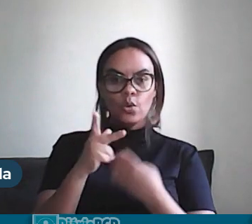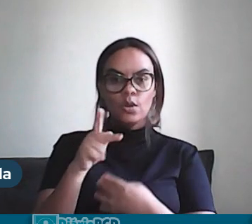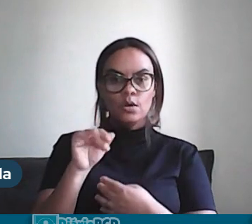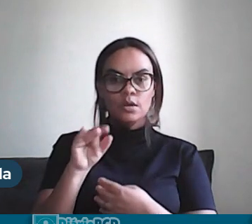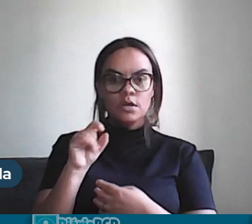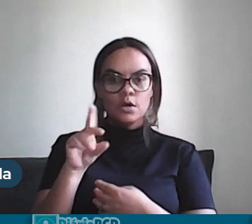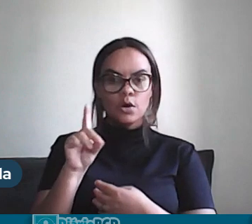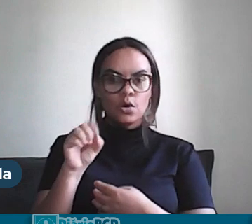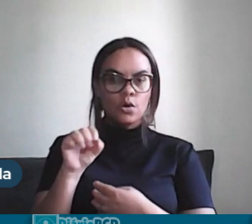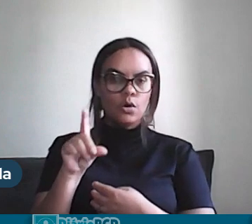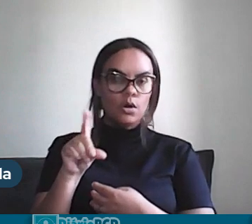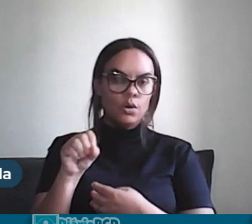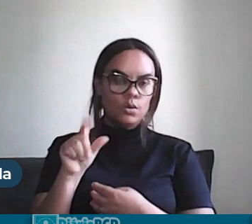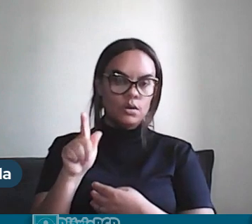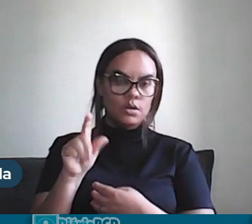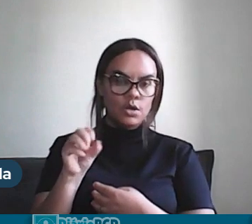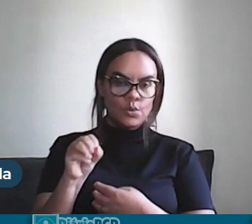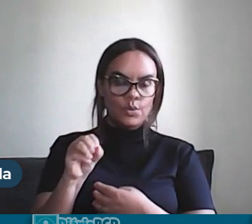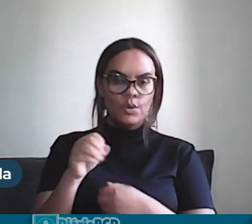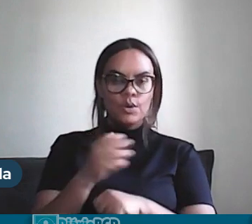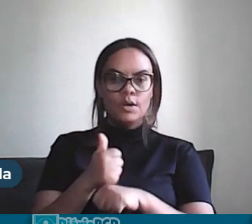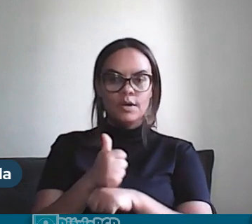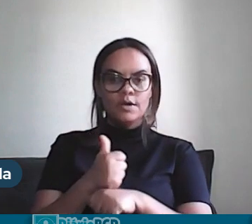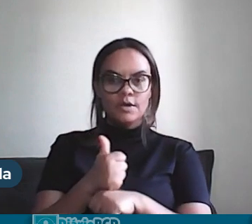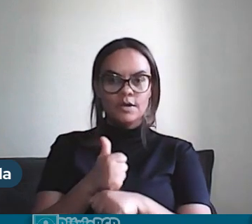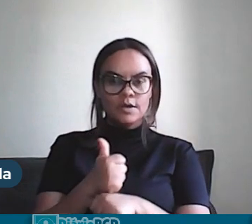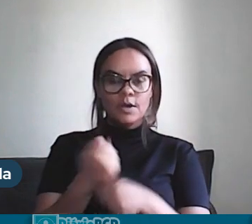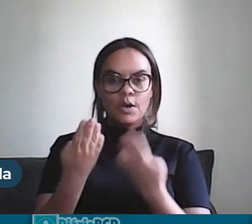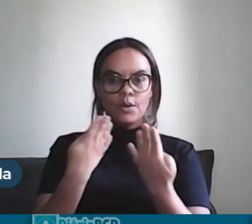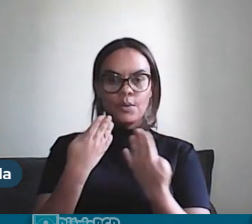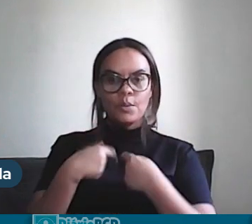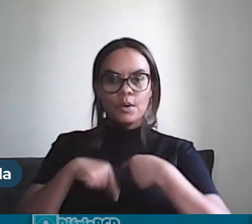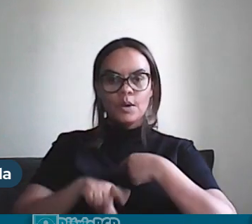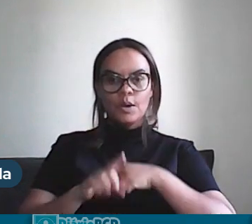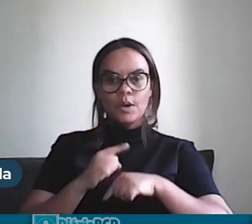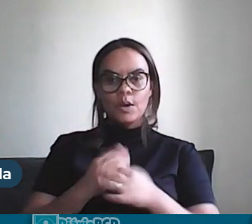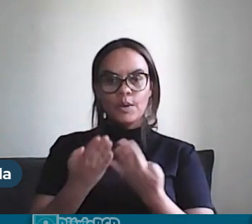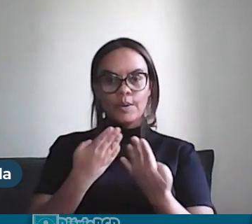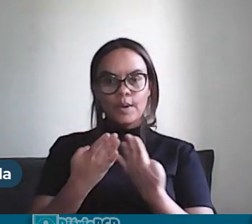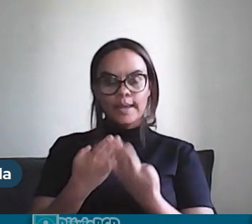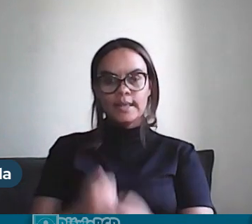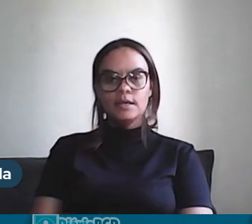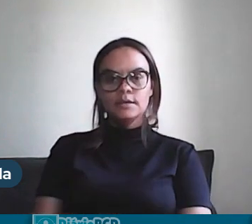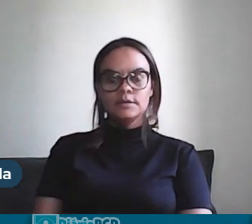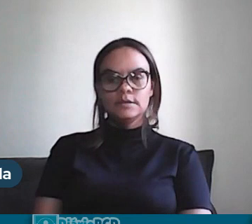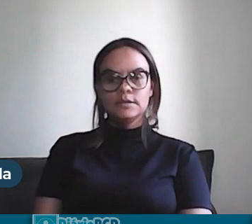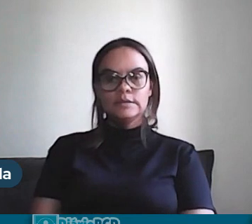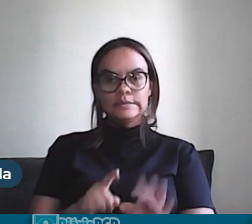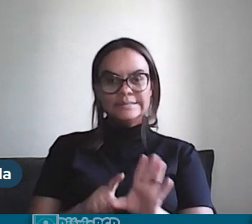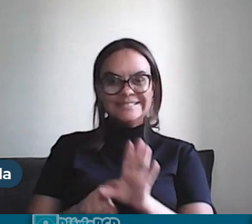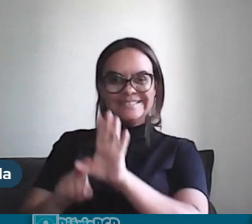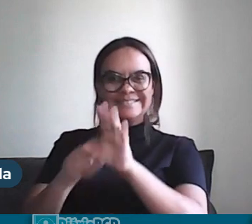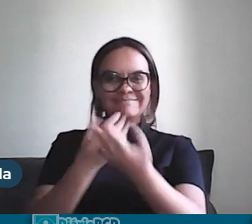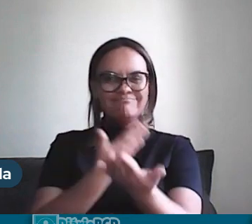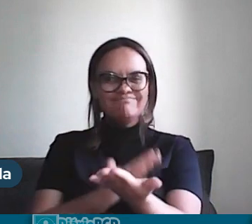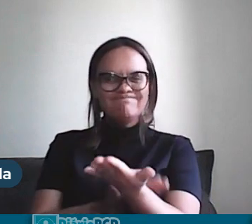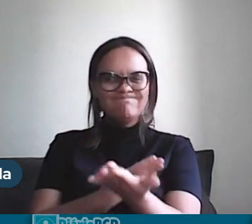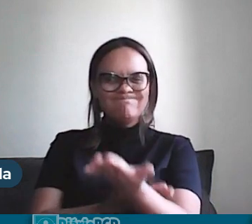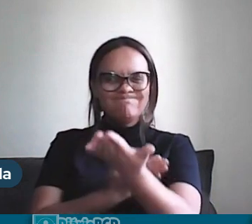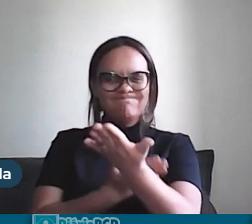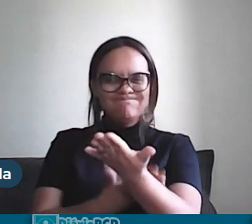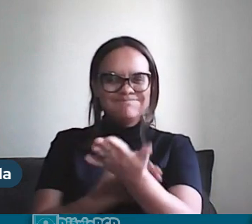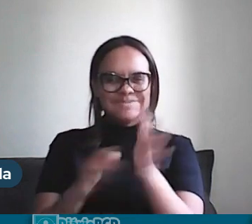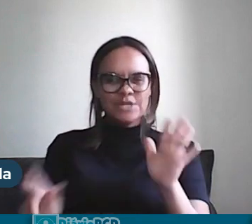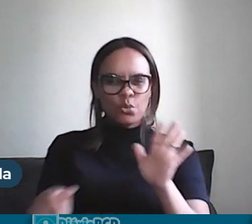doutora Renata é especialista em psicossomática psicanalítica e dependência química, mestre em